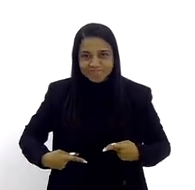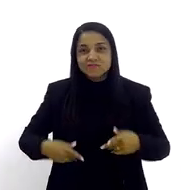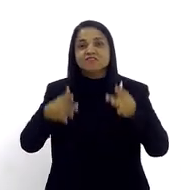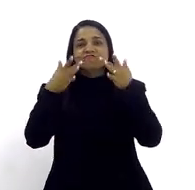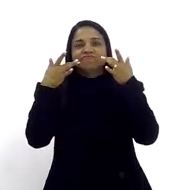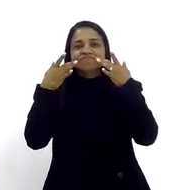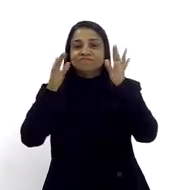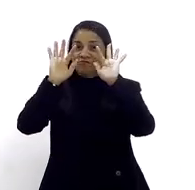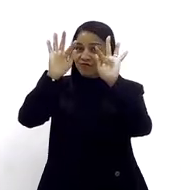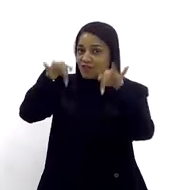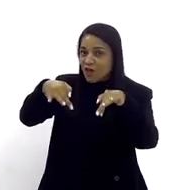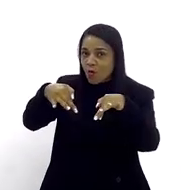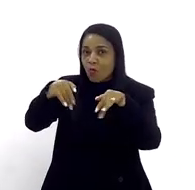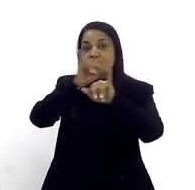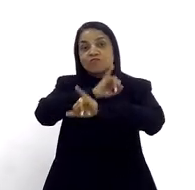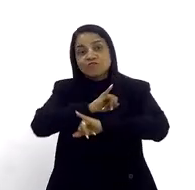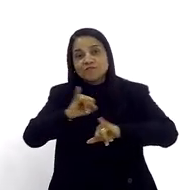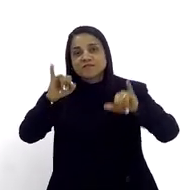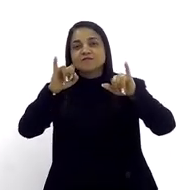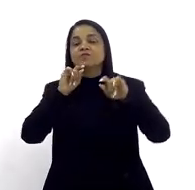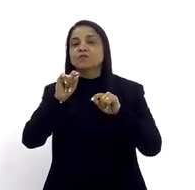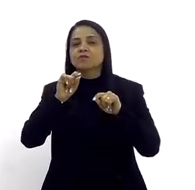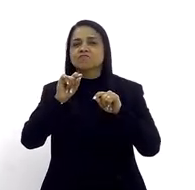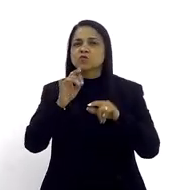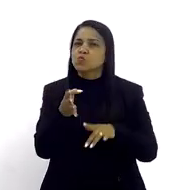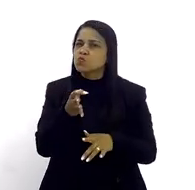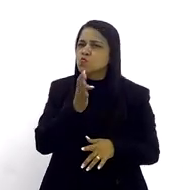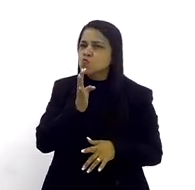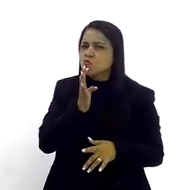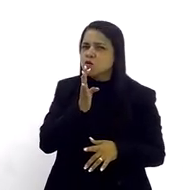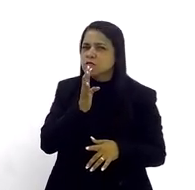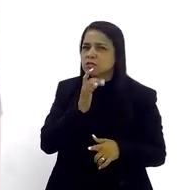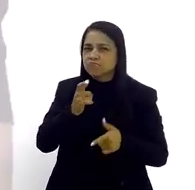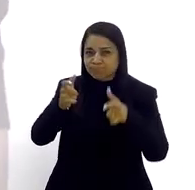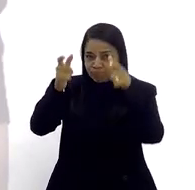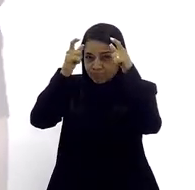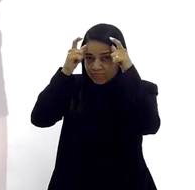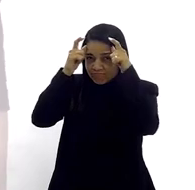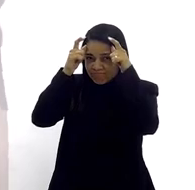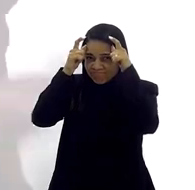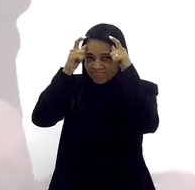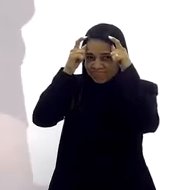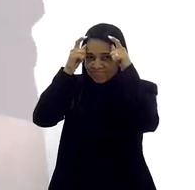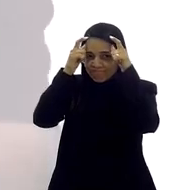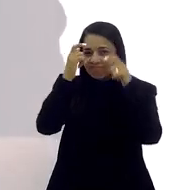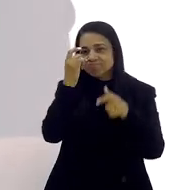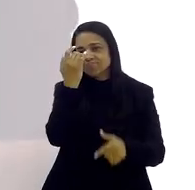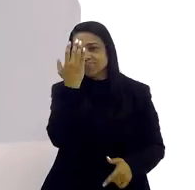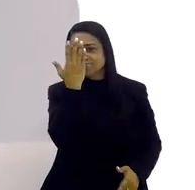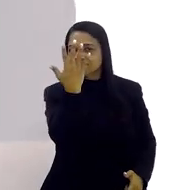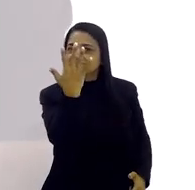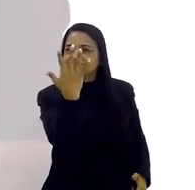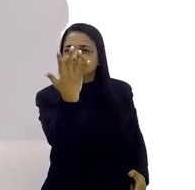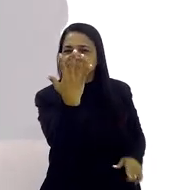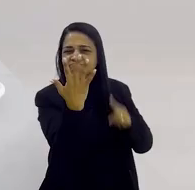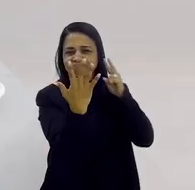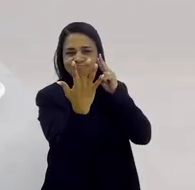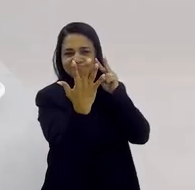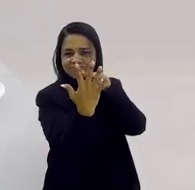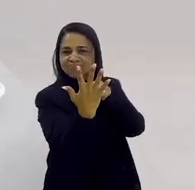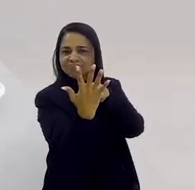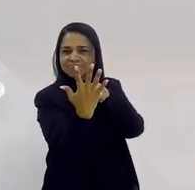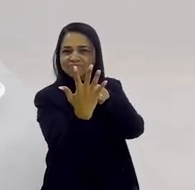a peça no final termina dizendo se você quer conhecer a verdadeira face do demônio Se olha no espelho